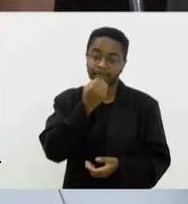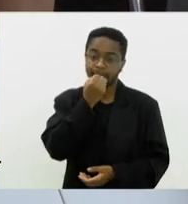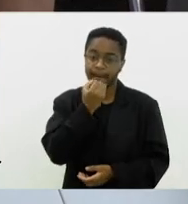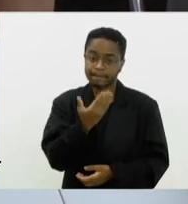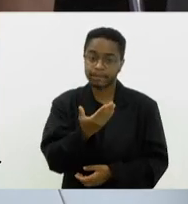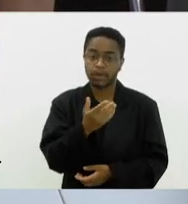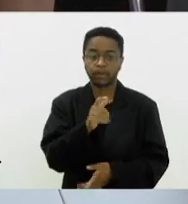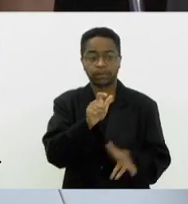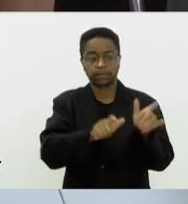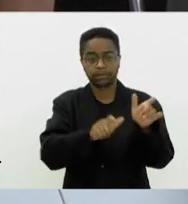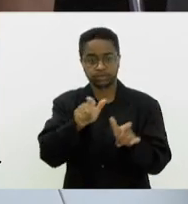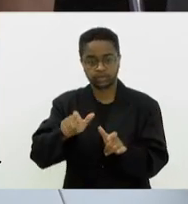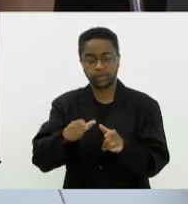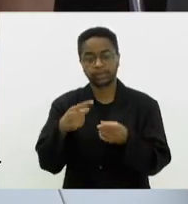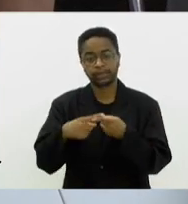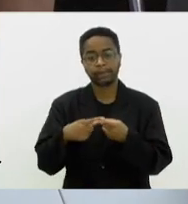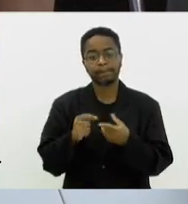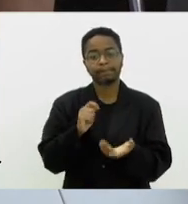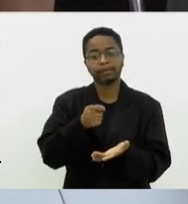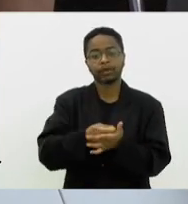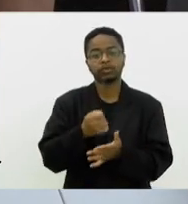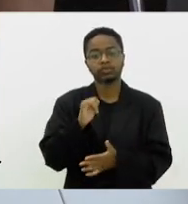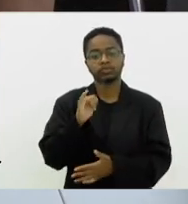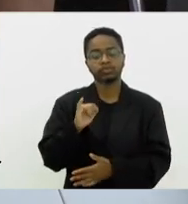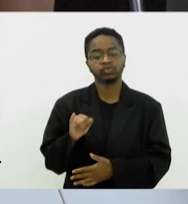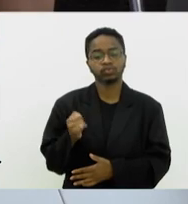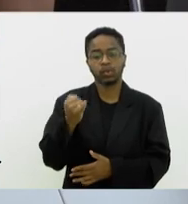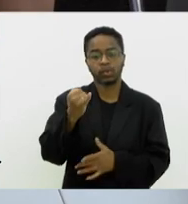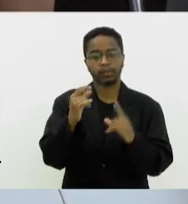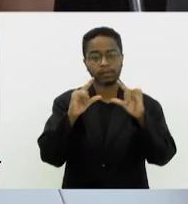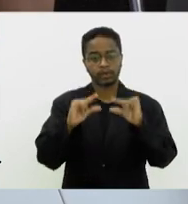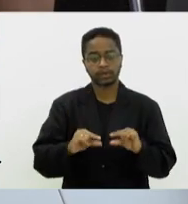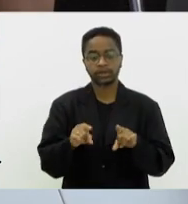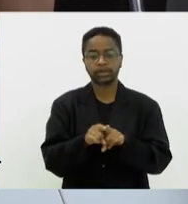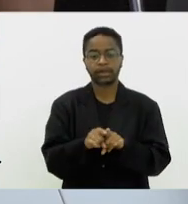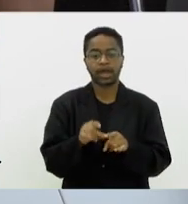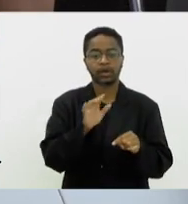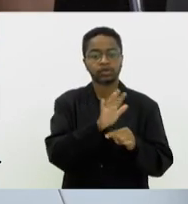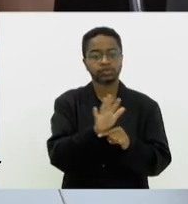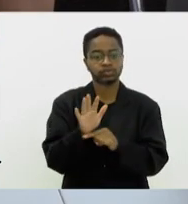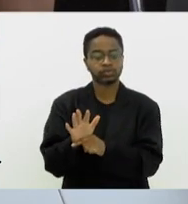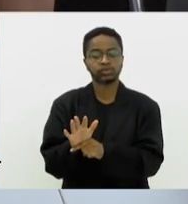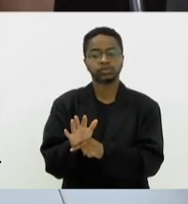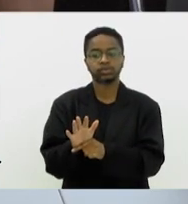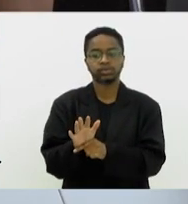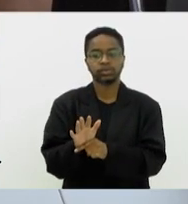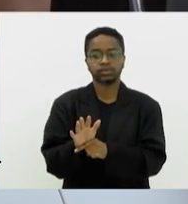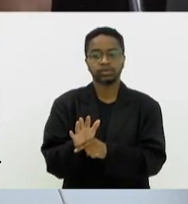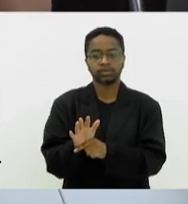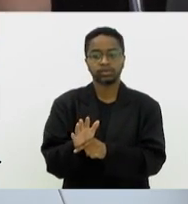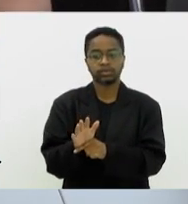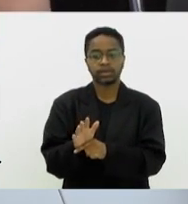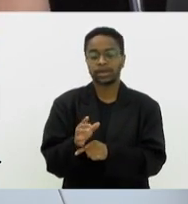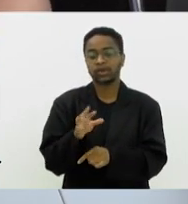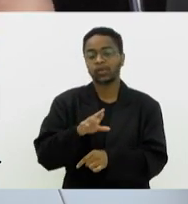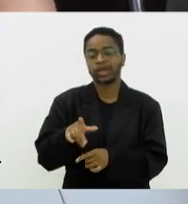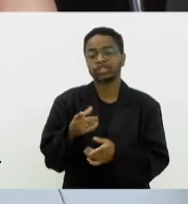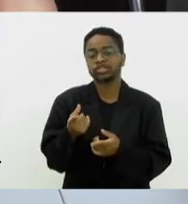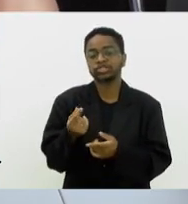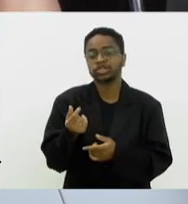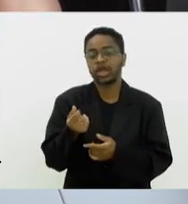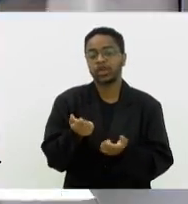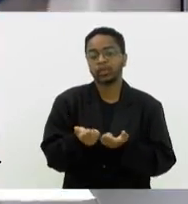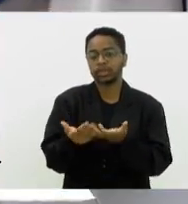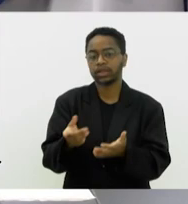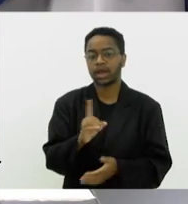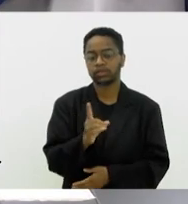É bom pro funcionário, porque vai pagar um juro menor, e ajuda a capitalizar o Rio Previdência. Não é dinheiro dado, é desconto em folha. E é